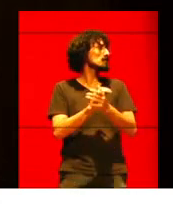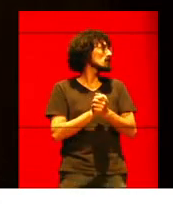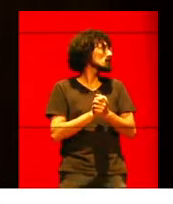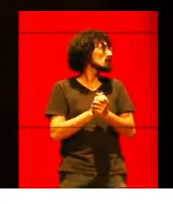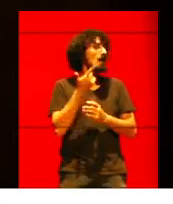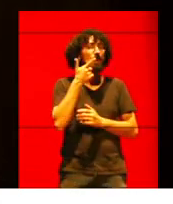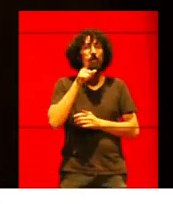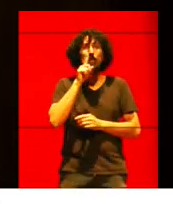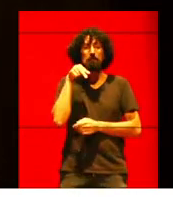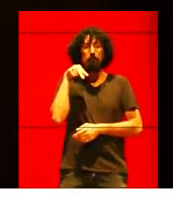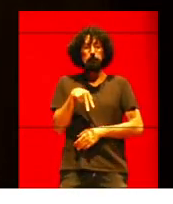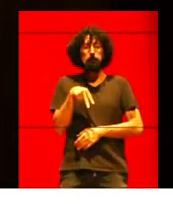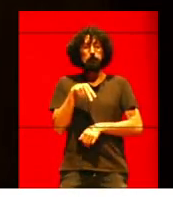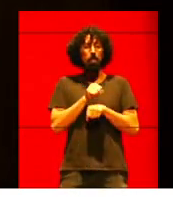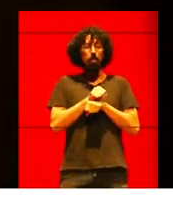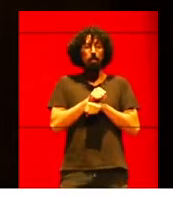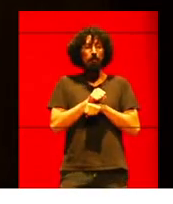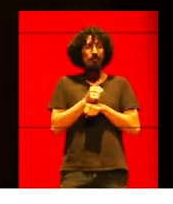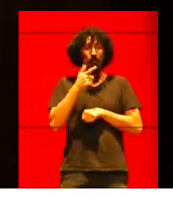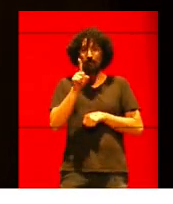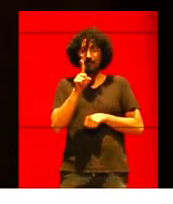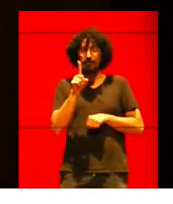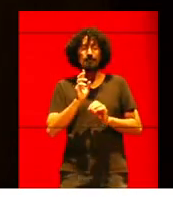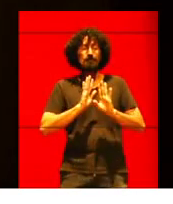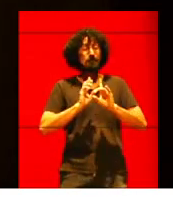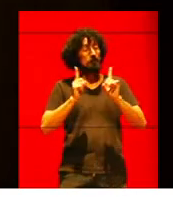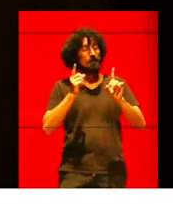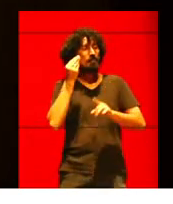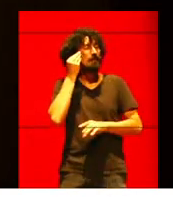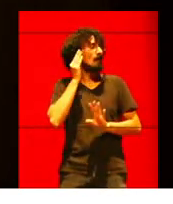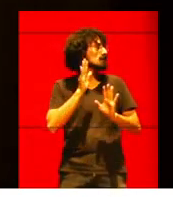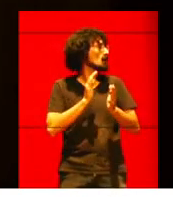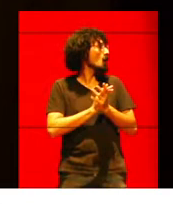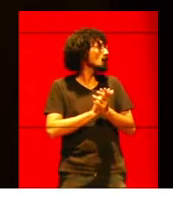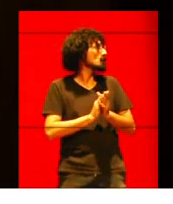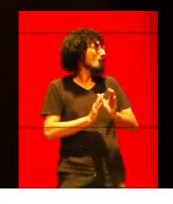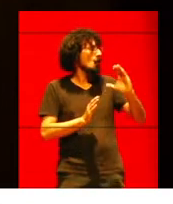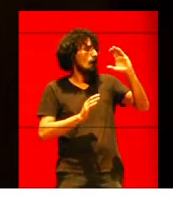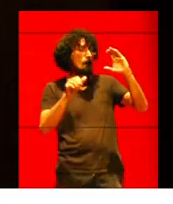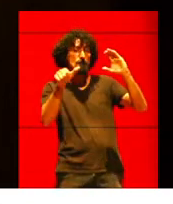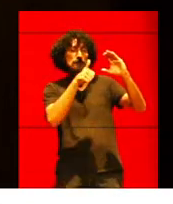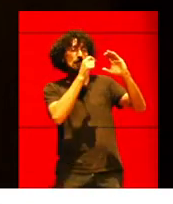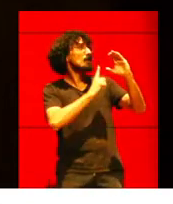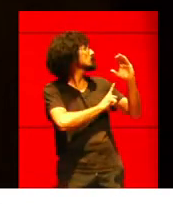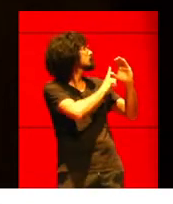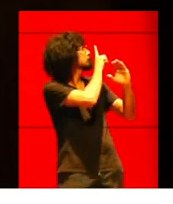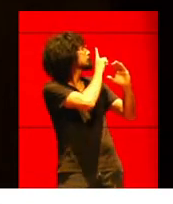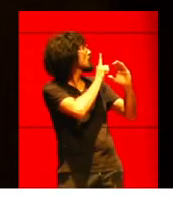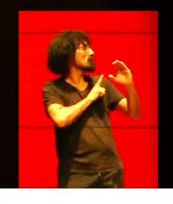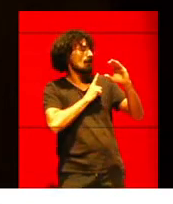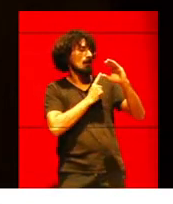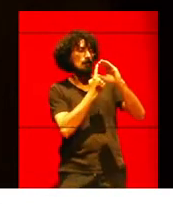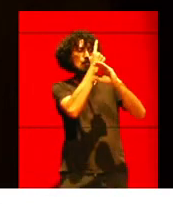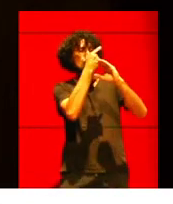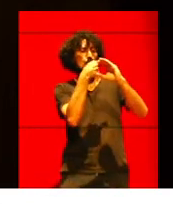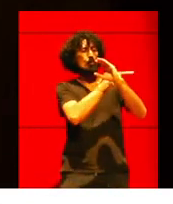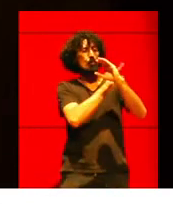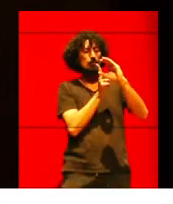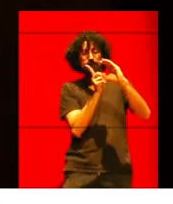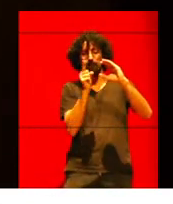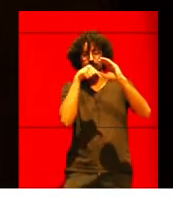não consigo ficar muito tempo parada não, gente. Mas vamos lá. Aquele carbono lá em cima, que tem 4